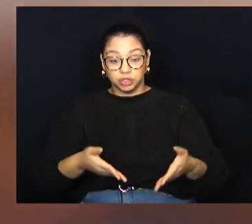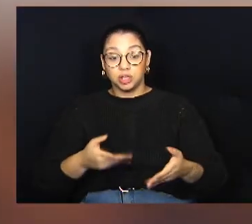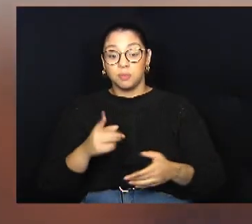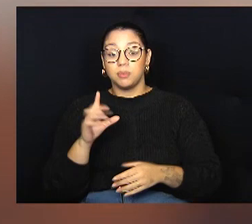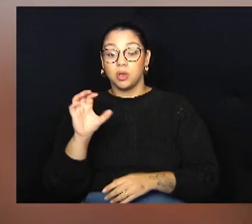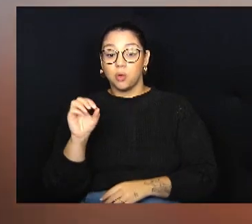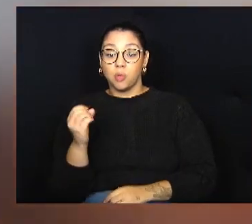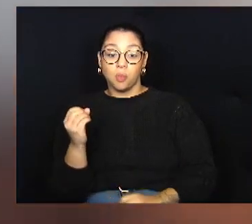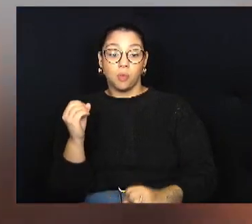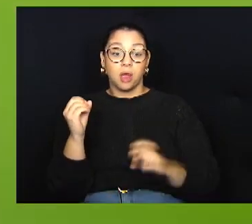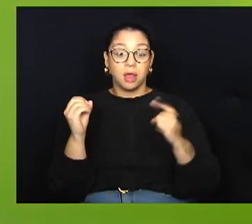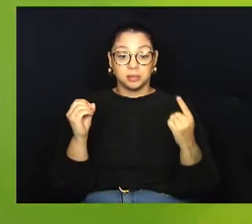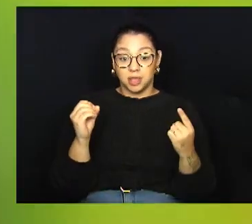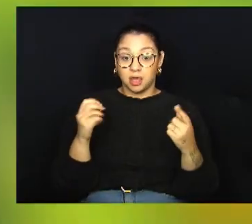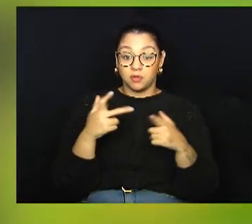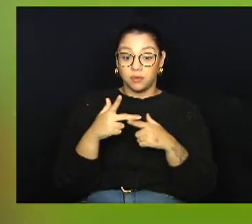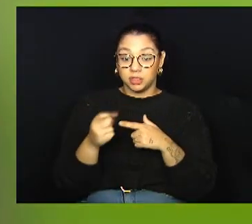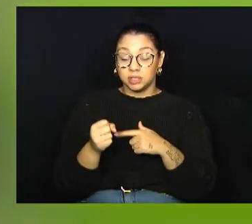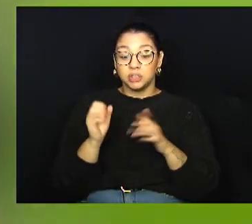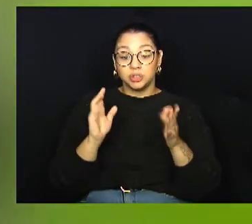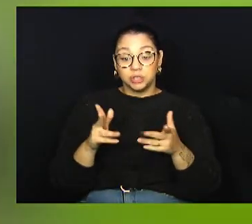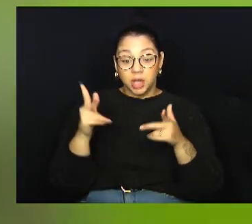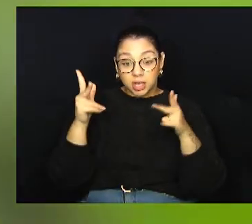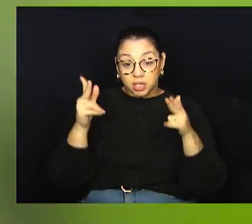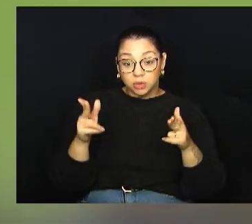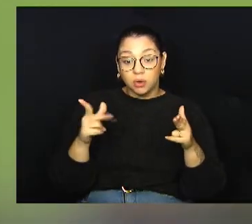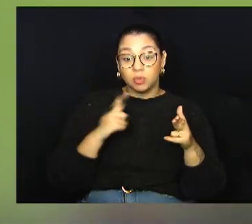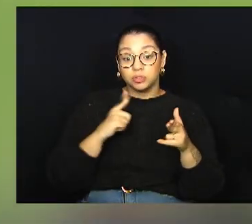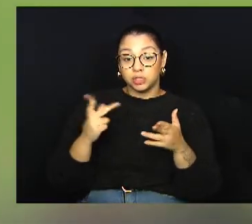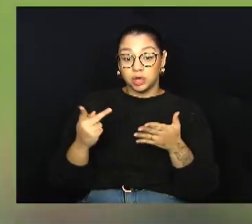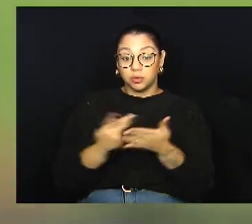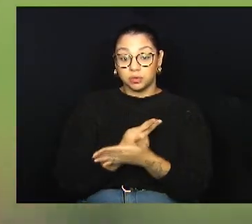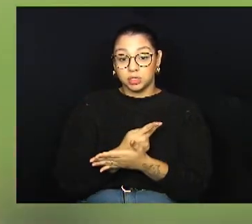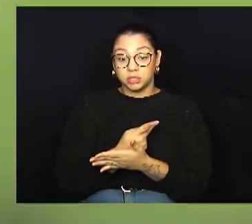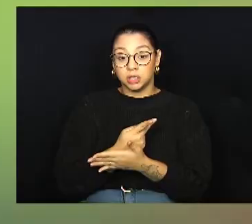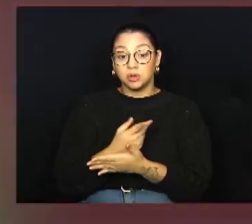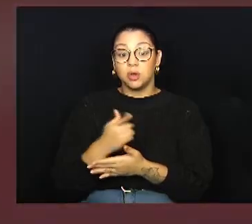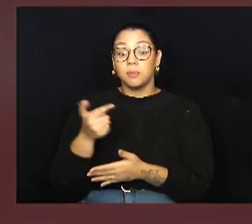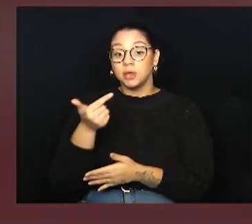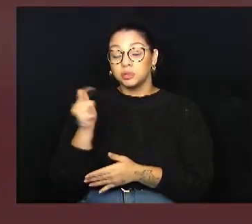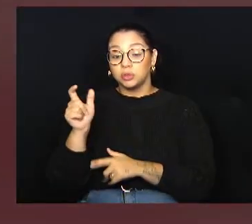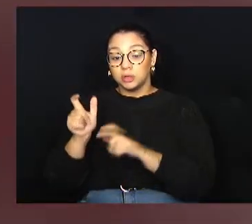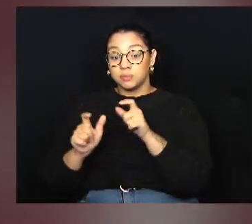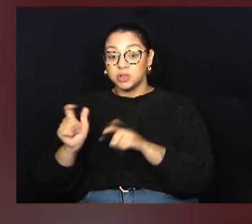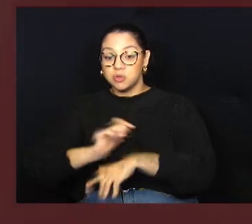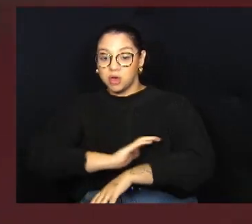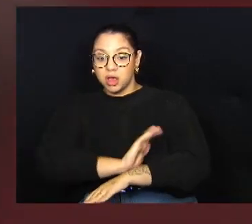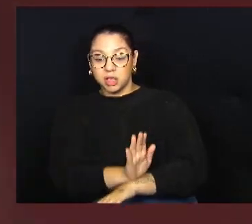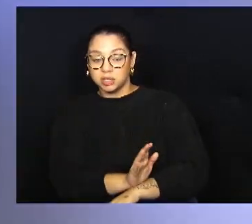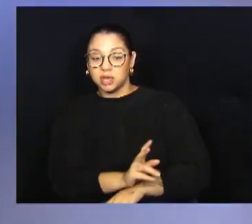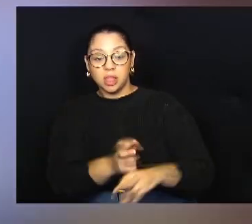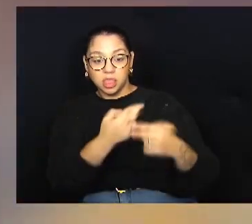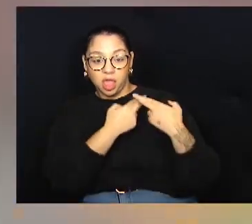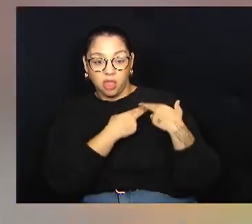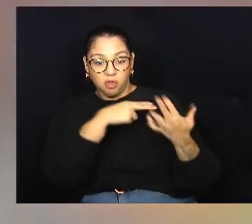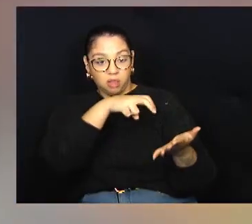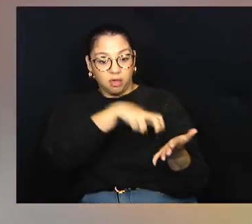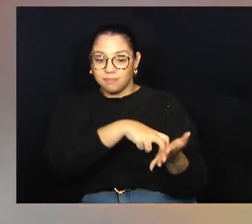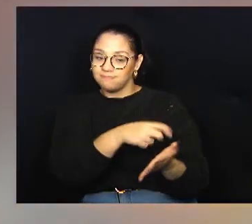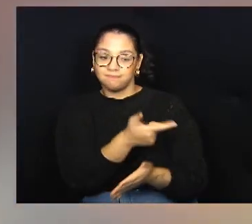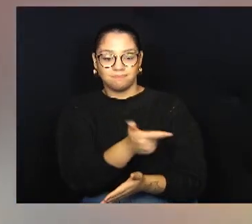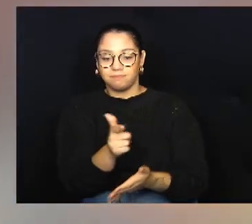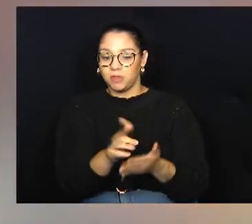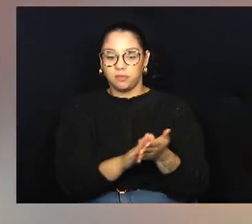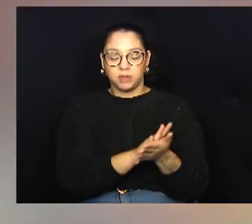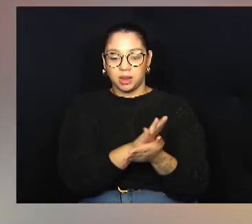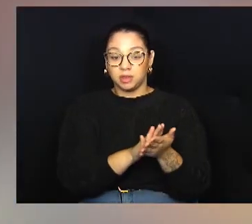já passou por situações similares em outras ocasiões, sem que os torcedores racistas tenham sido punidos de maneira exemplar. Já